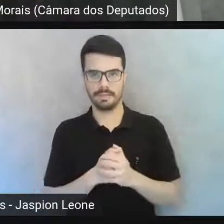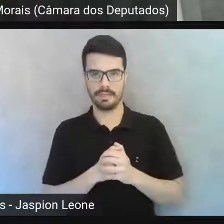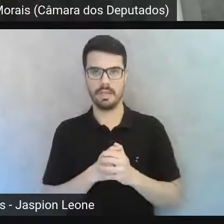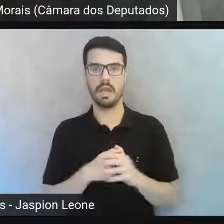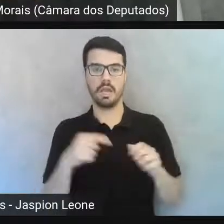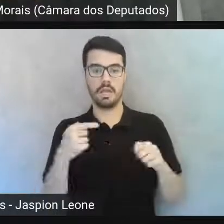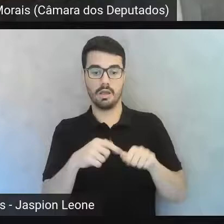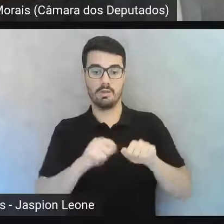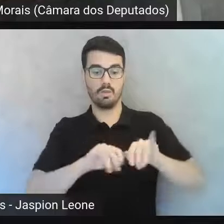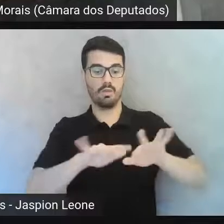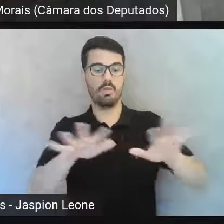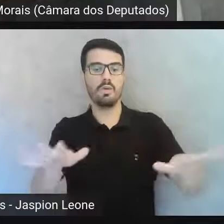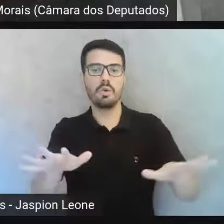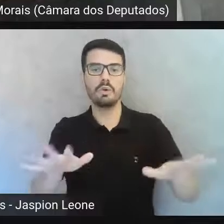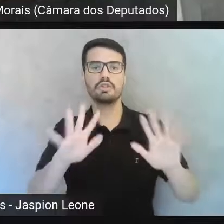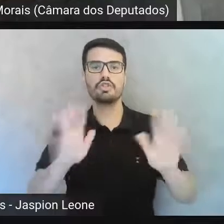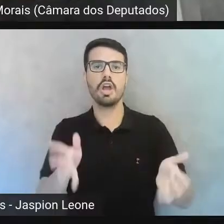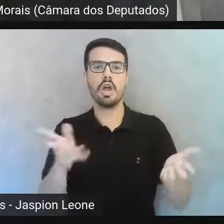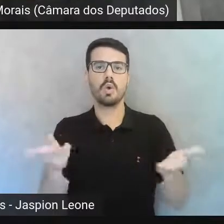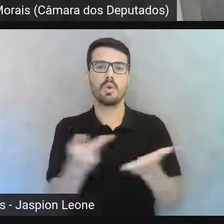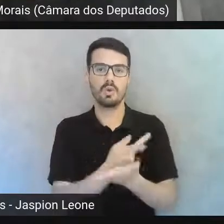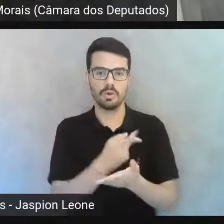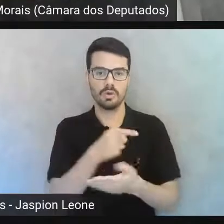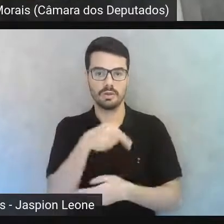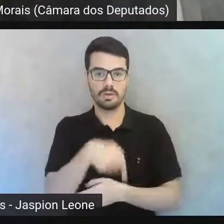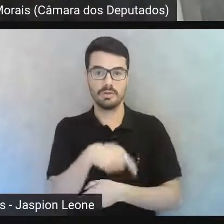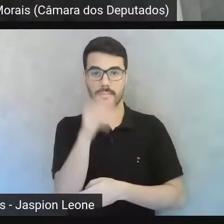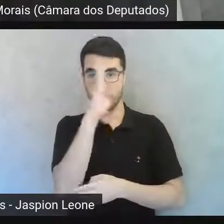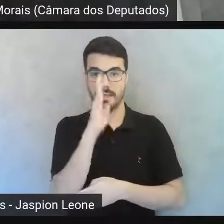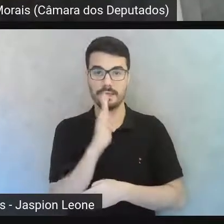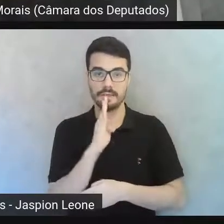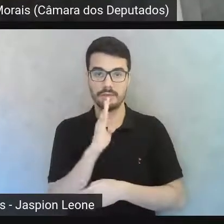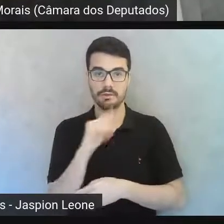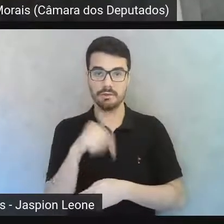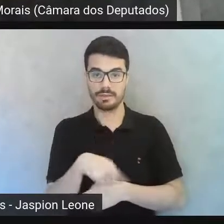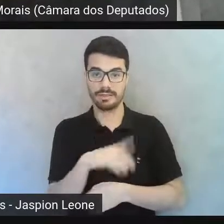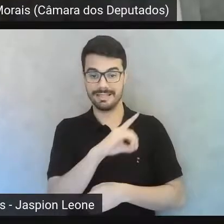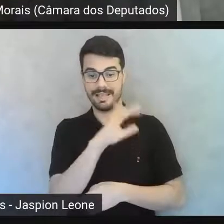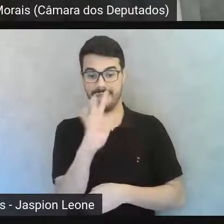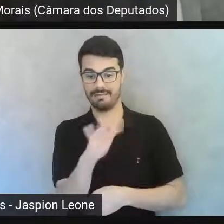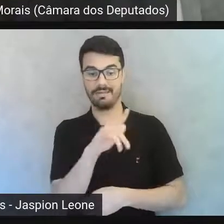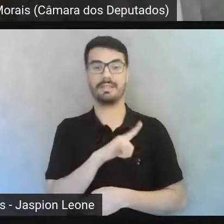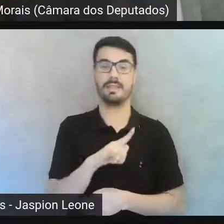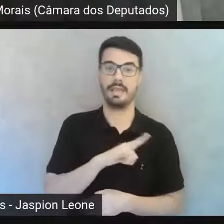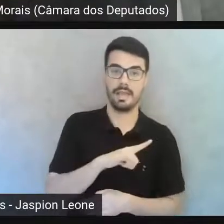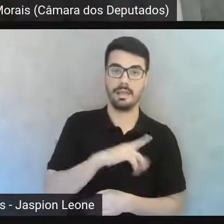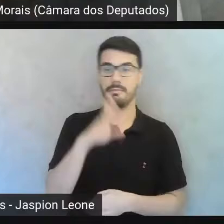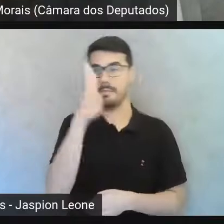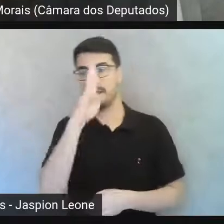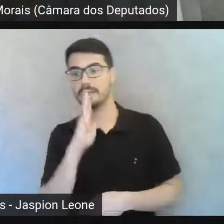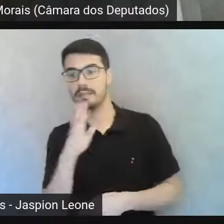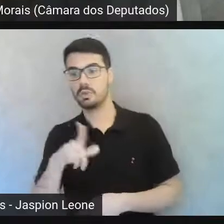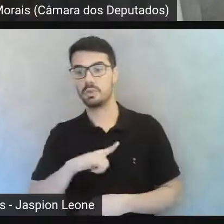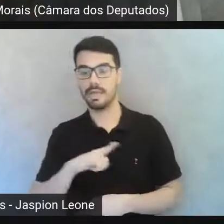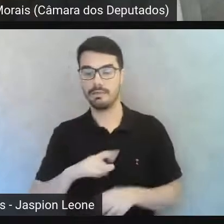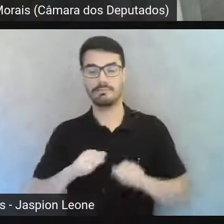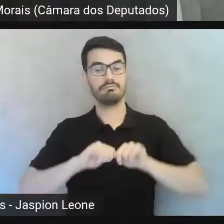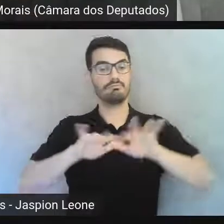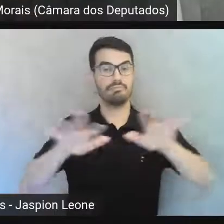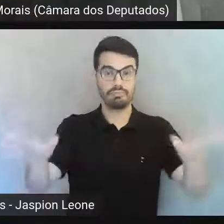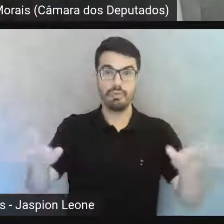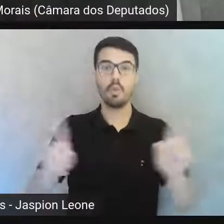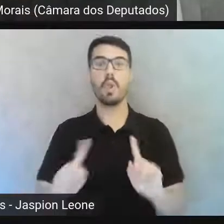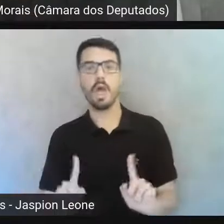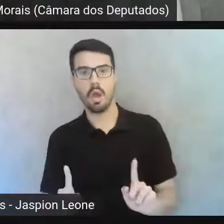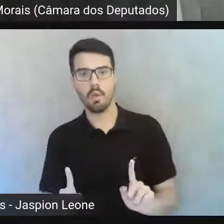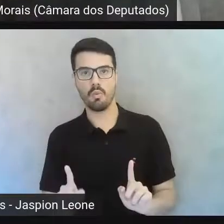Contaminação comunitária, um exemplo. Está acontecendo contaminação comunitária no DF, no Brasil. Então, assim, vários cenários e,